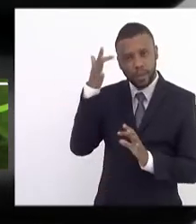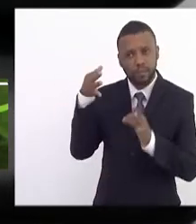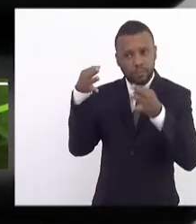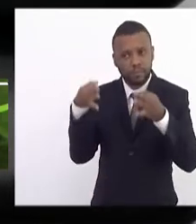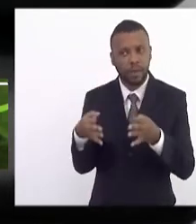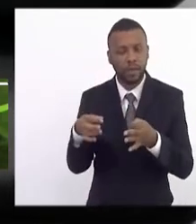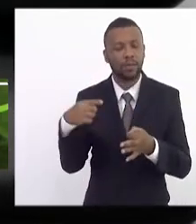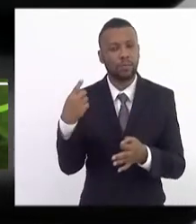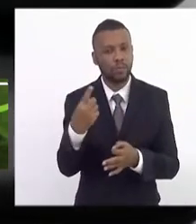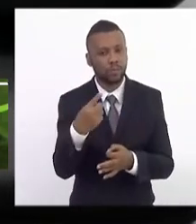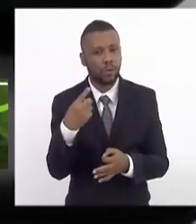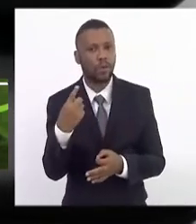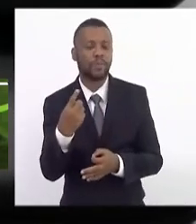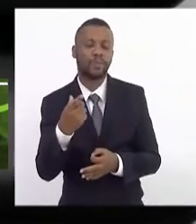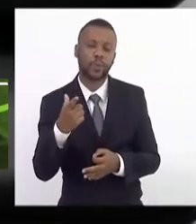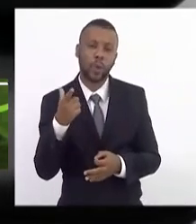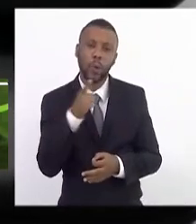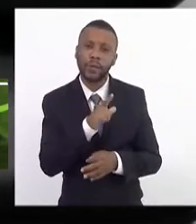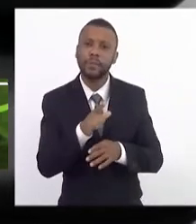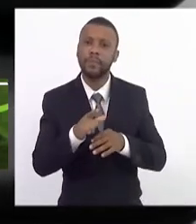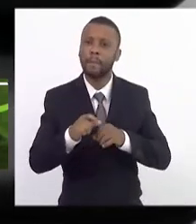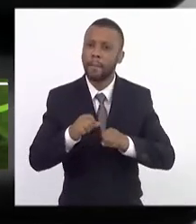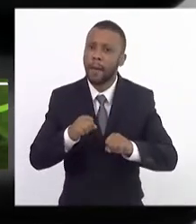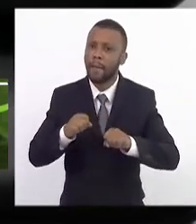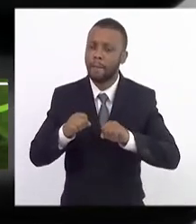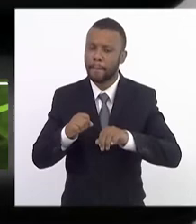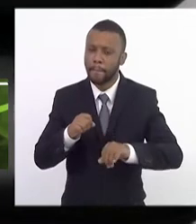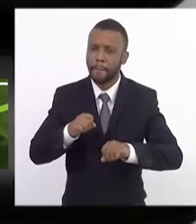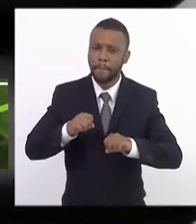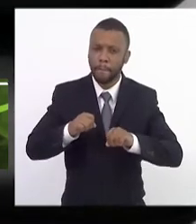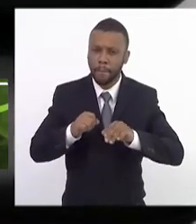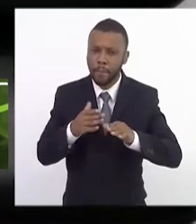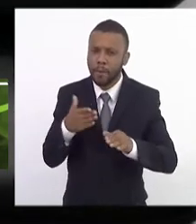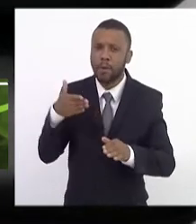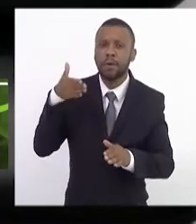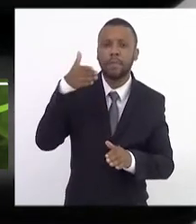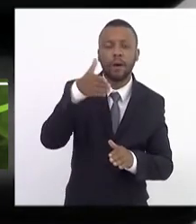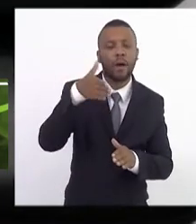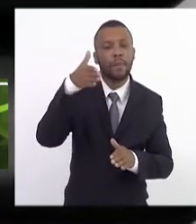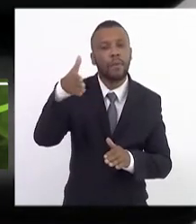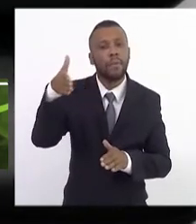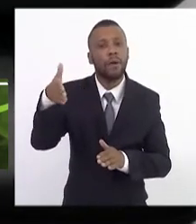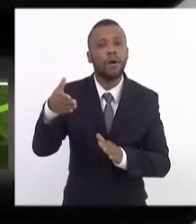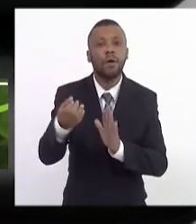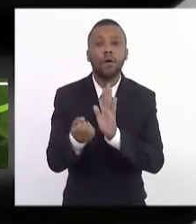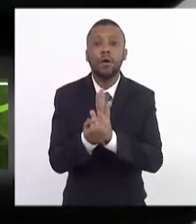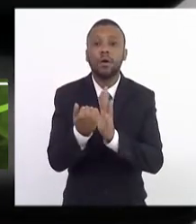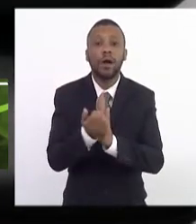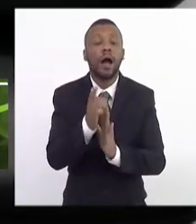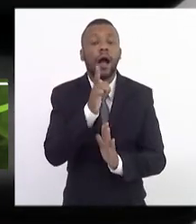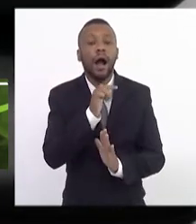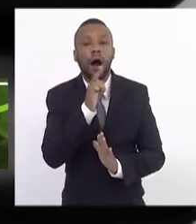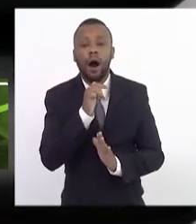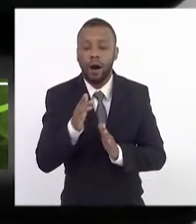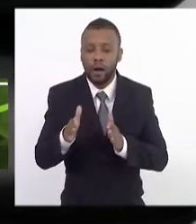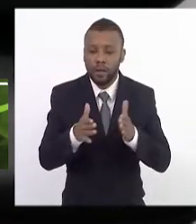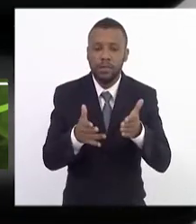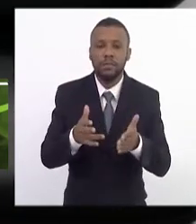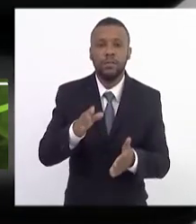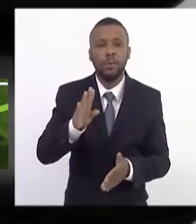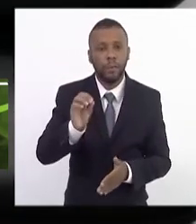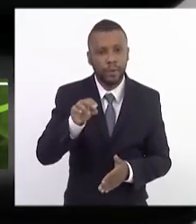Hoje nós estamos conseguindo chegar em locais que são produtores de água, por exemplo, Rio Bonito, Cachoeira de